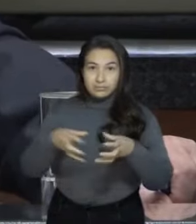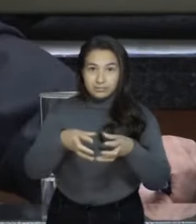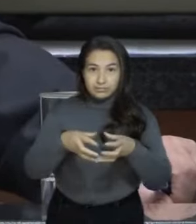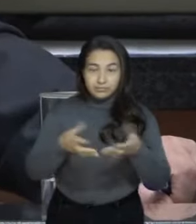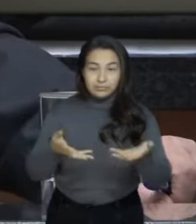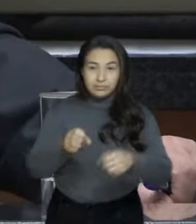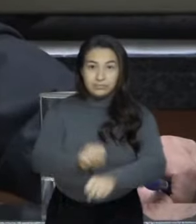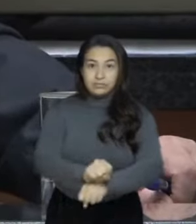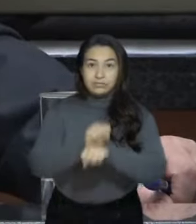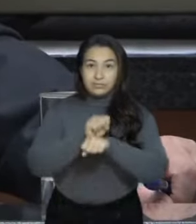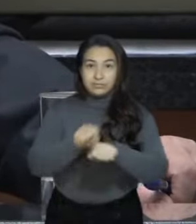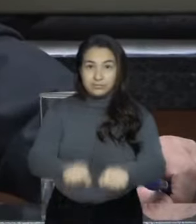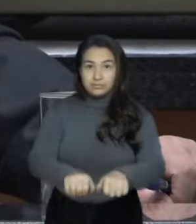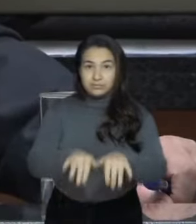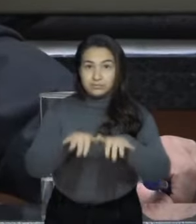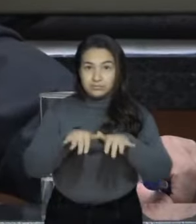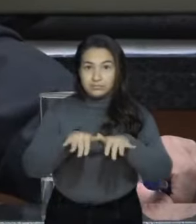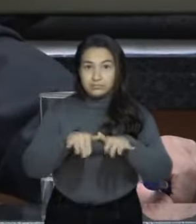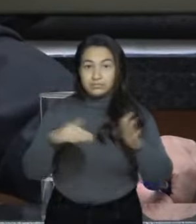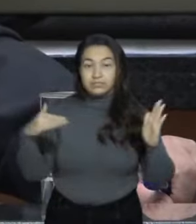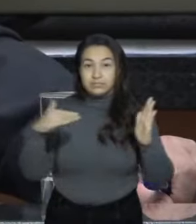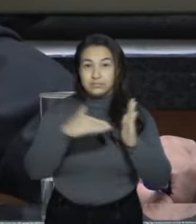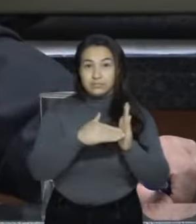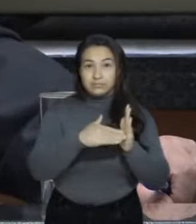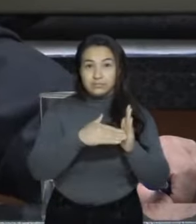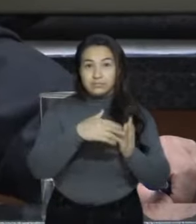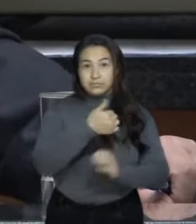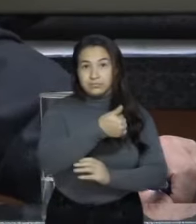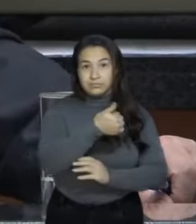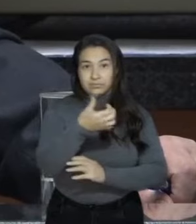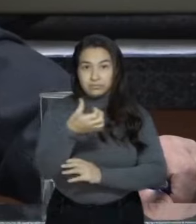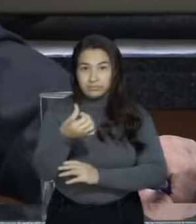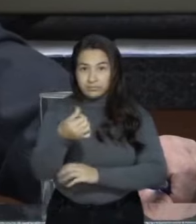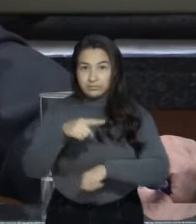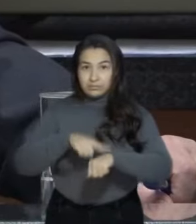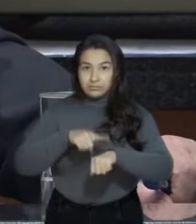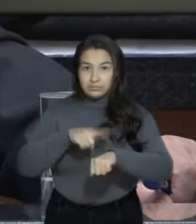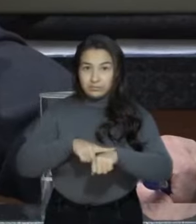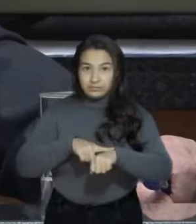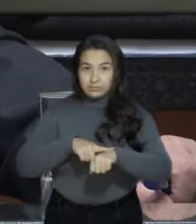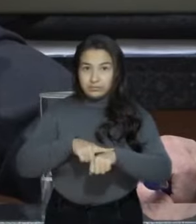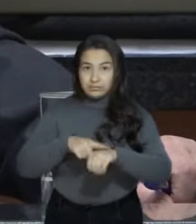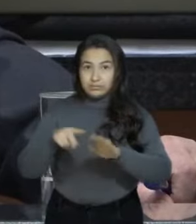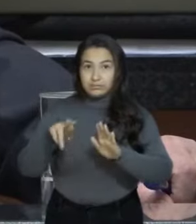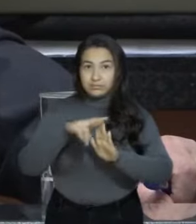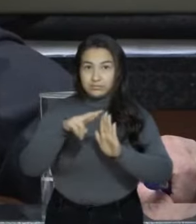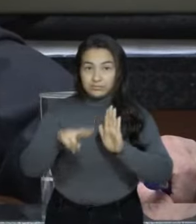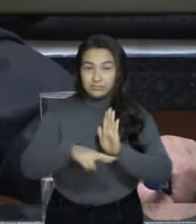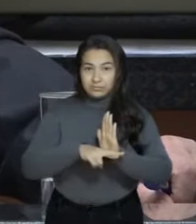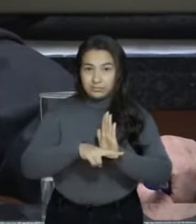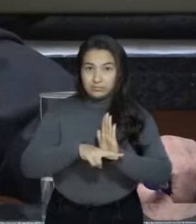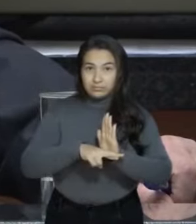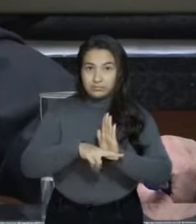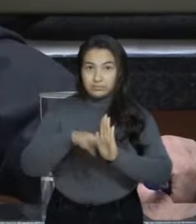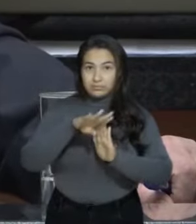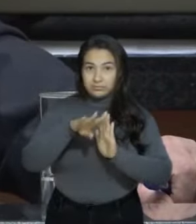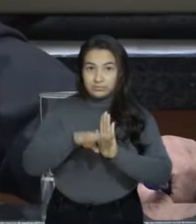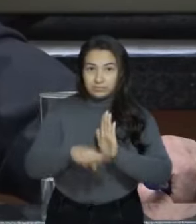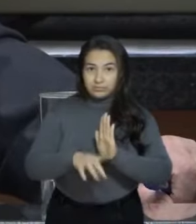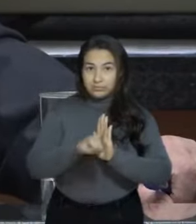suspendemos a presença até as 16 horas no horário regimental da Ordem do dia